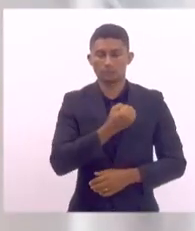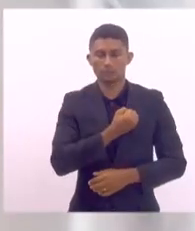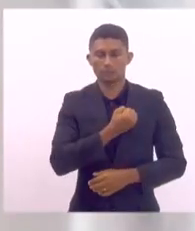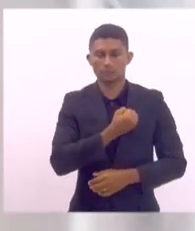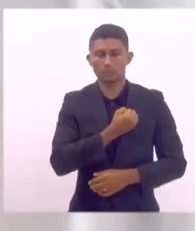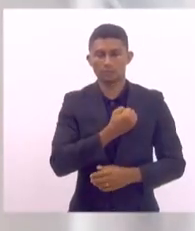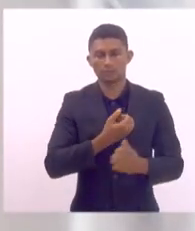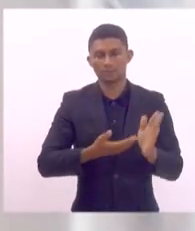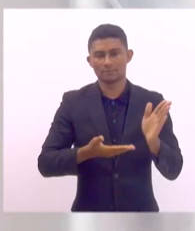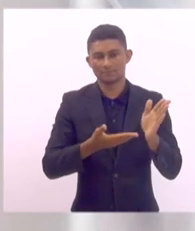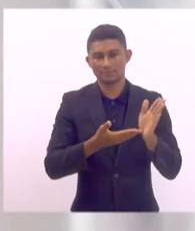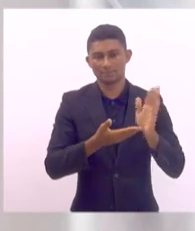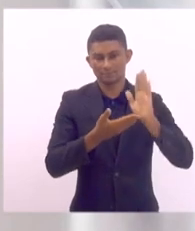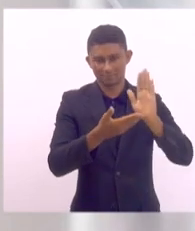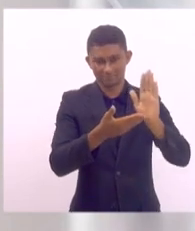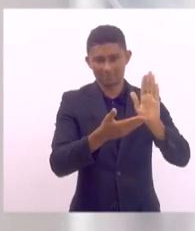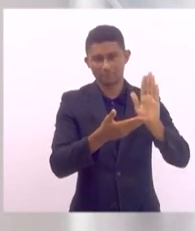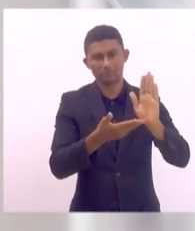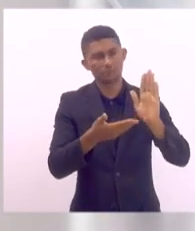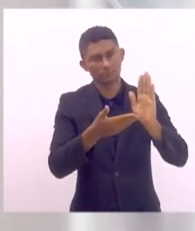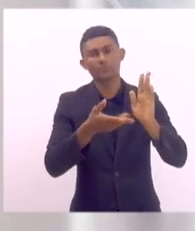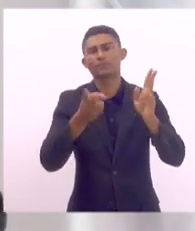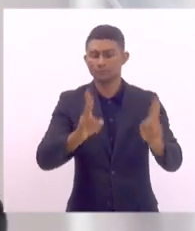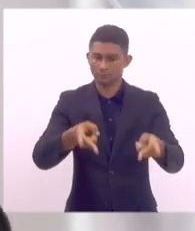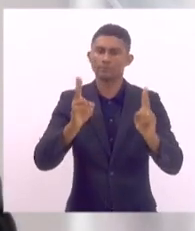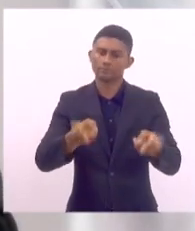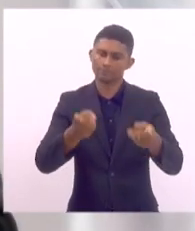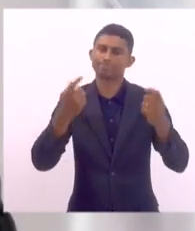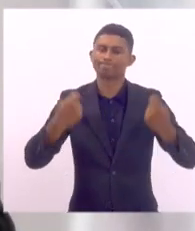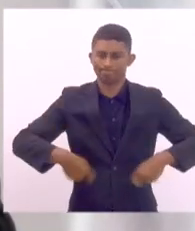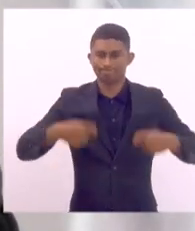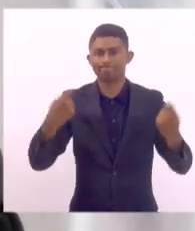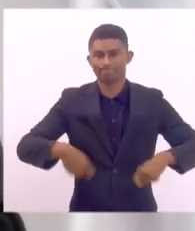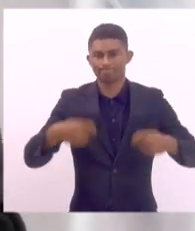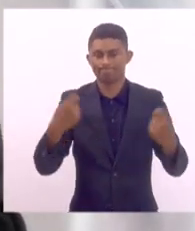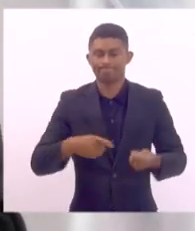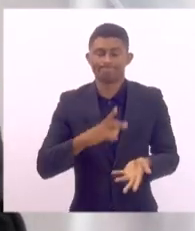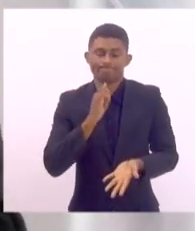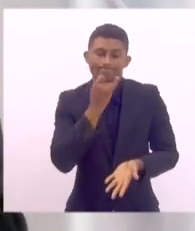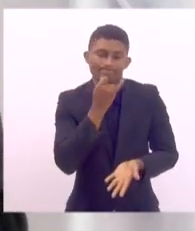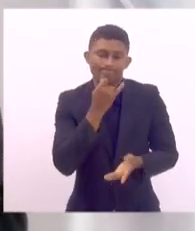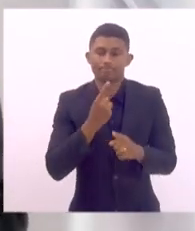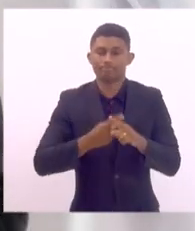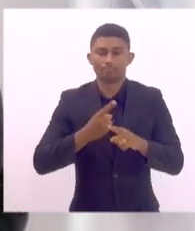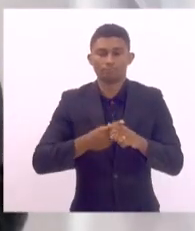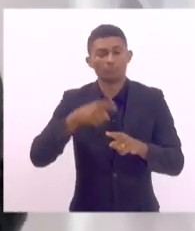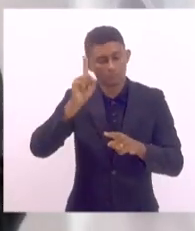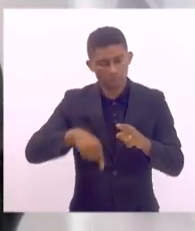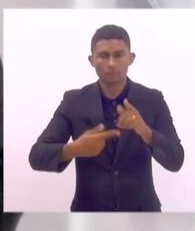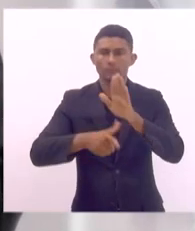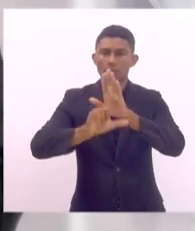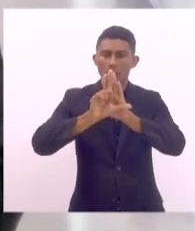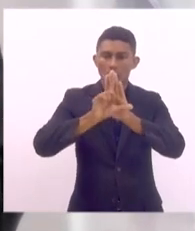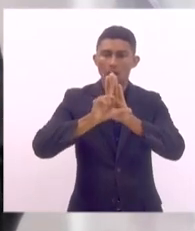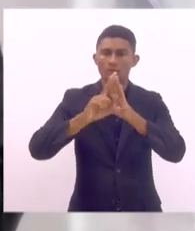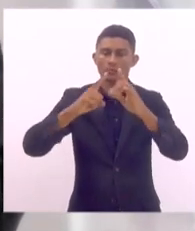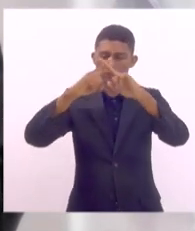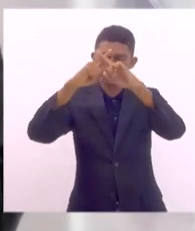Okay. Esse tem que manter, infelizmente. Porque essa é uma legislação concorrente, deputado Luiz,